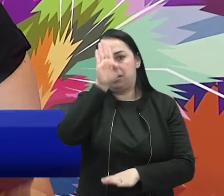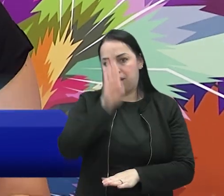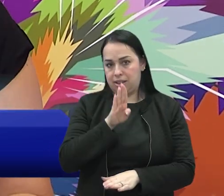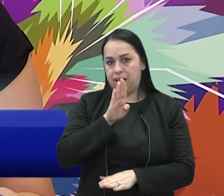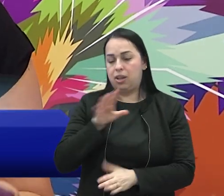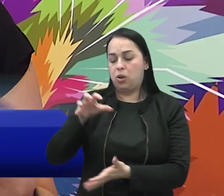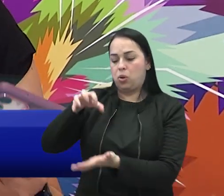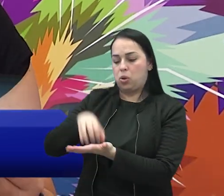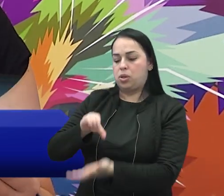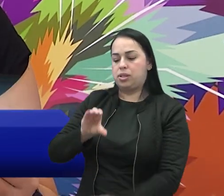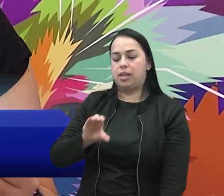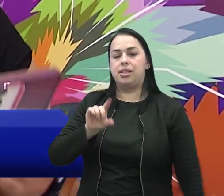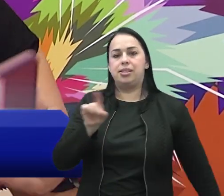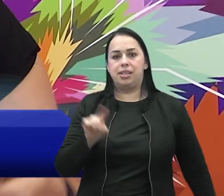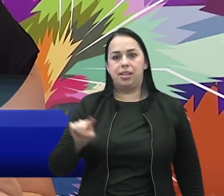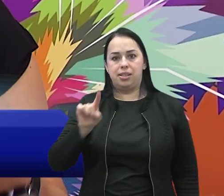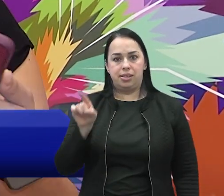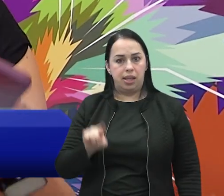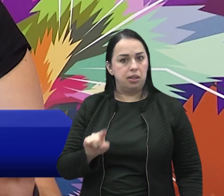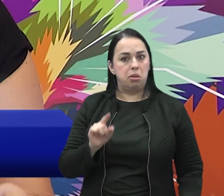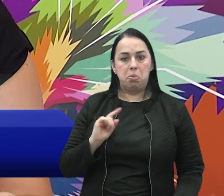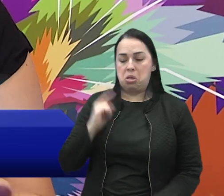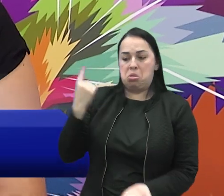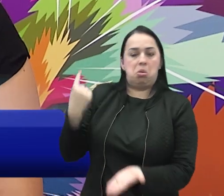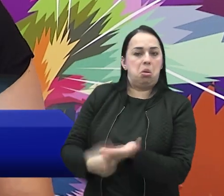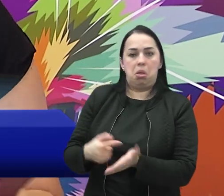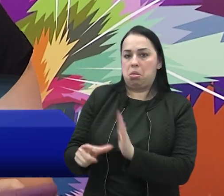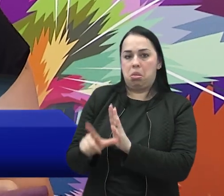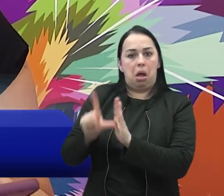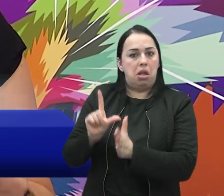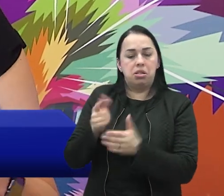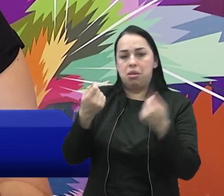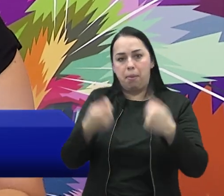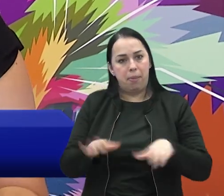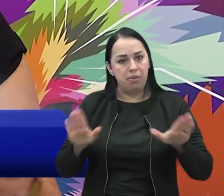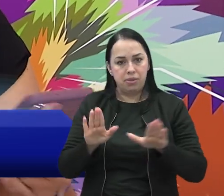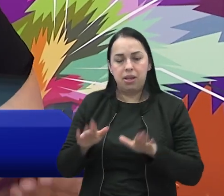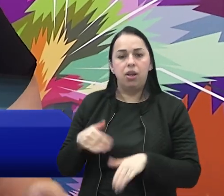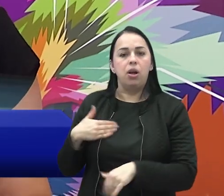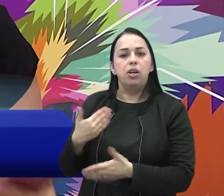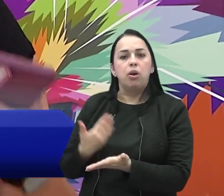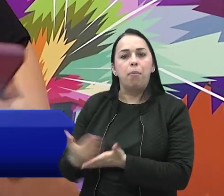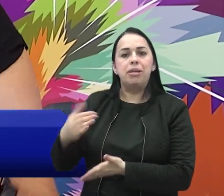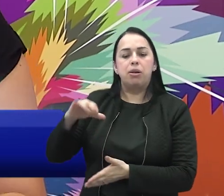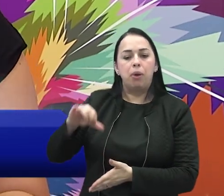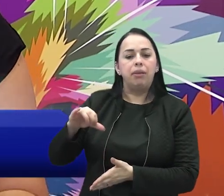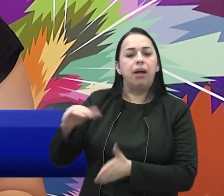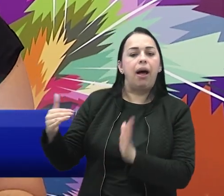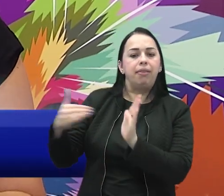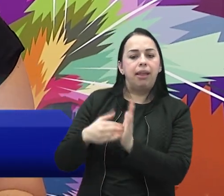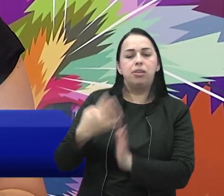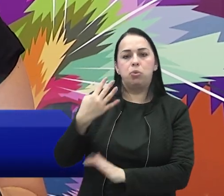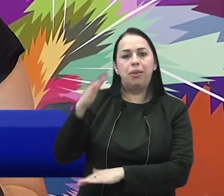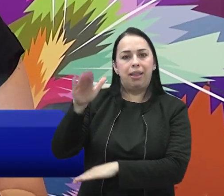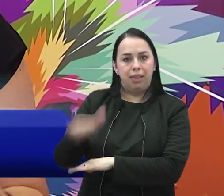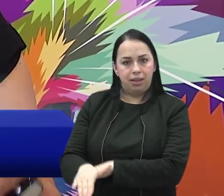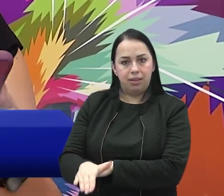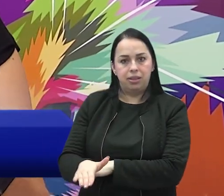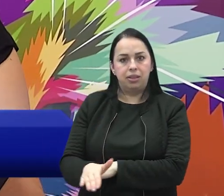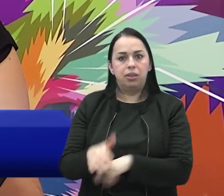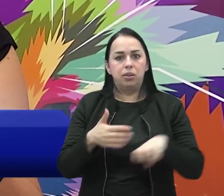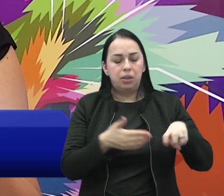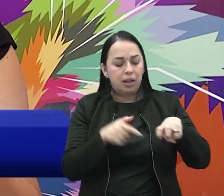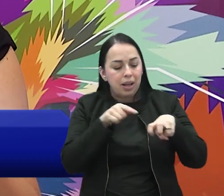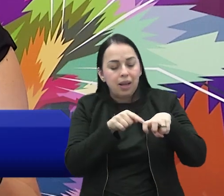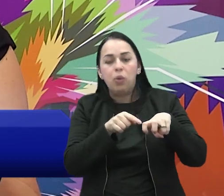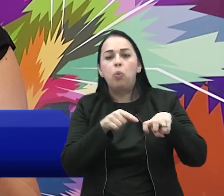forma gratuita pelo CCZ, que é só a pessoa chegar sem agendamento das 9 às 4 da tarde para vacinar o seu animalzinho. Só